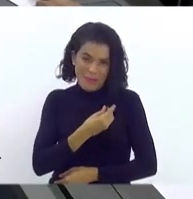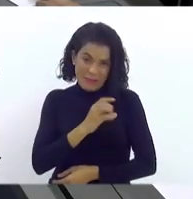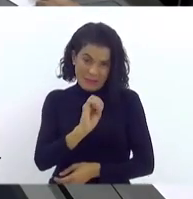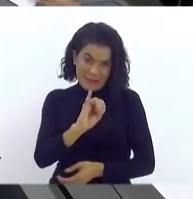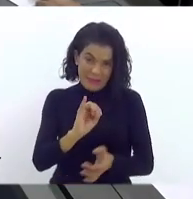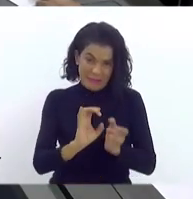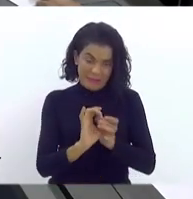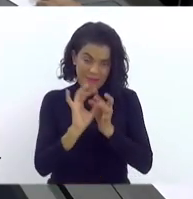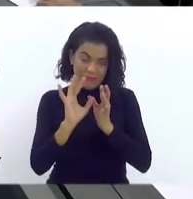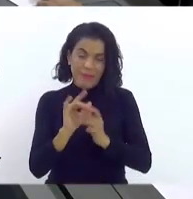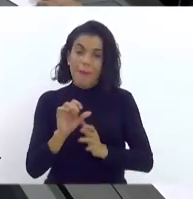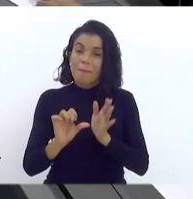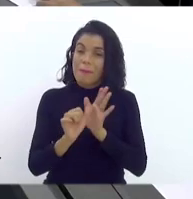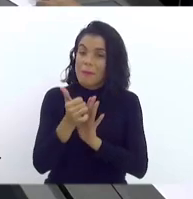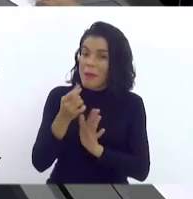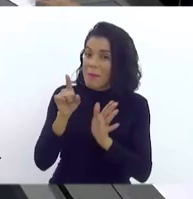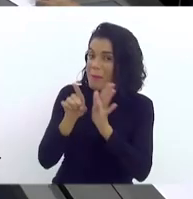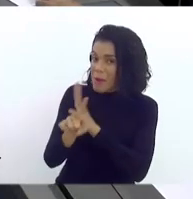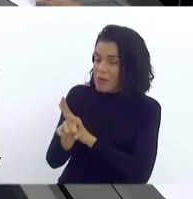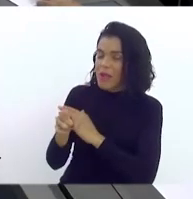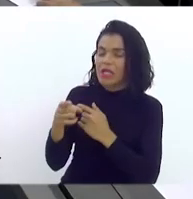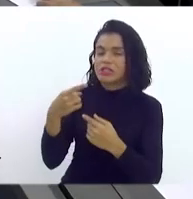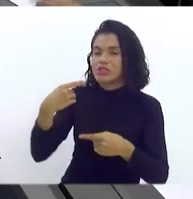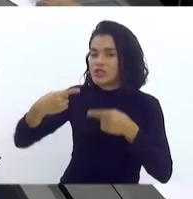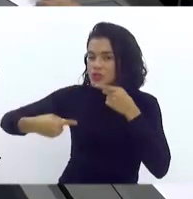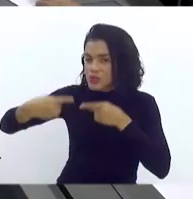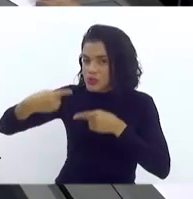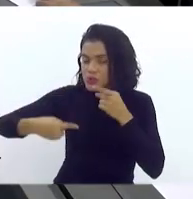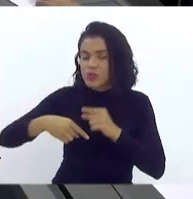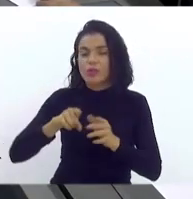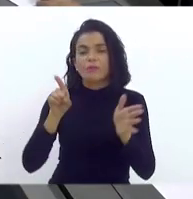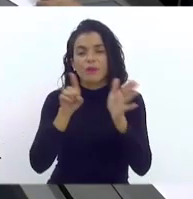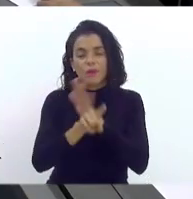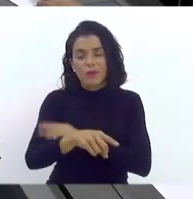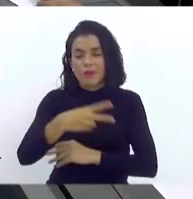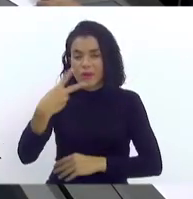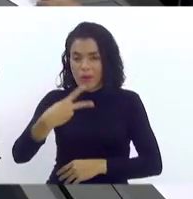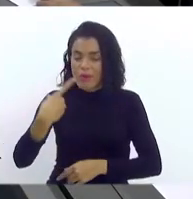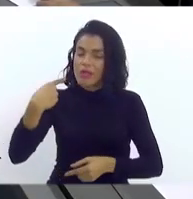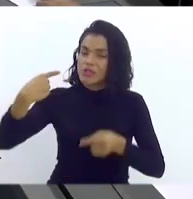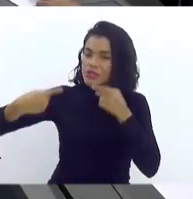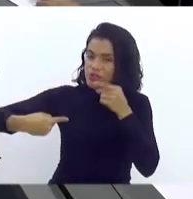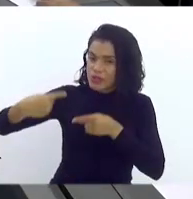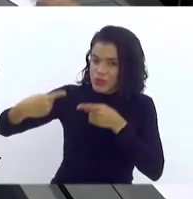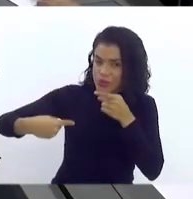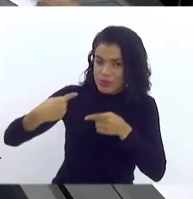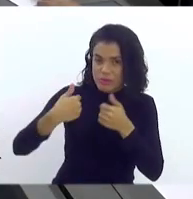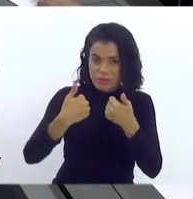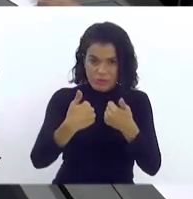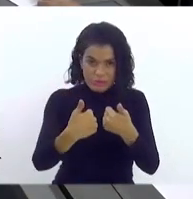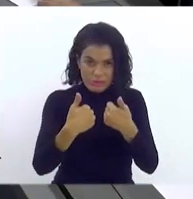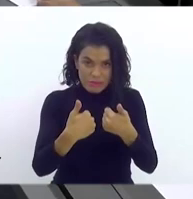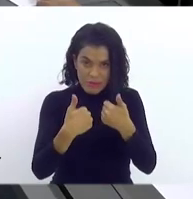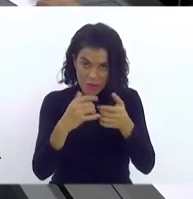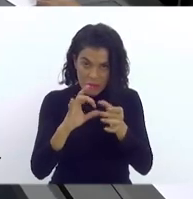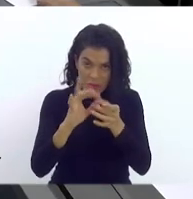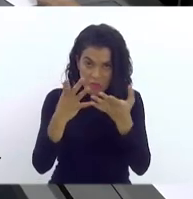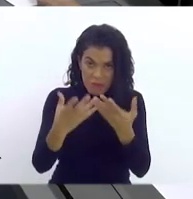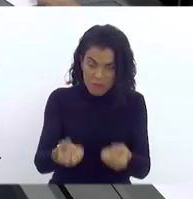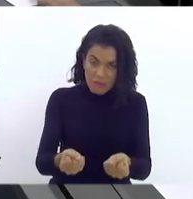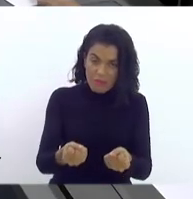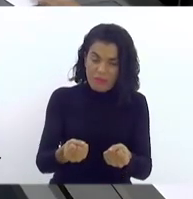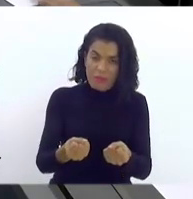permitir, que faça a primeira, a gente discute a resposta e depois os demais deputados também possam interagir. Tá, se Vossa Excelência permitir dessa